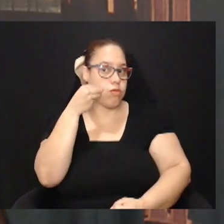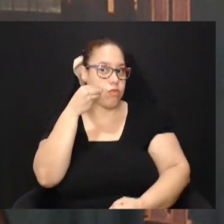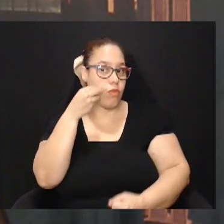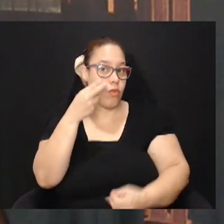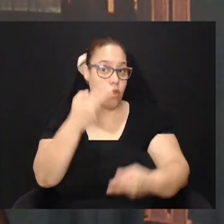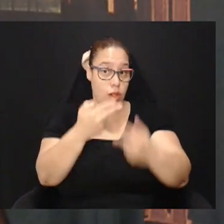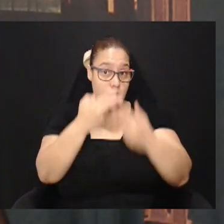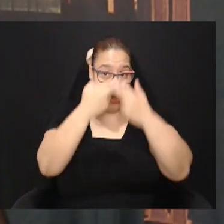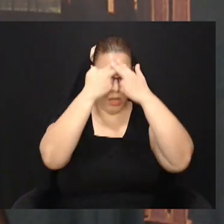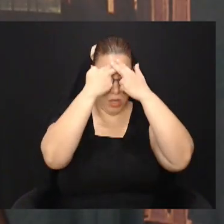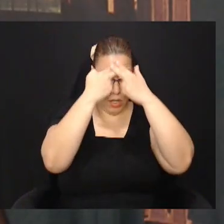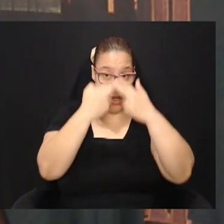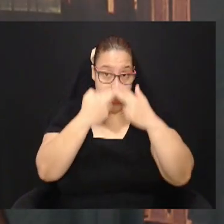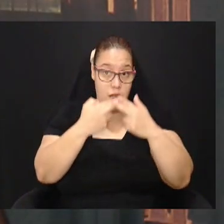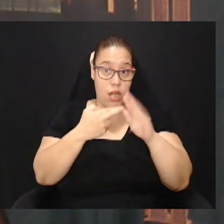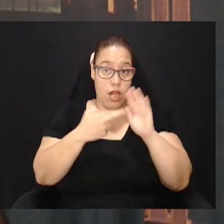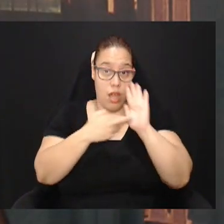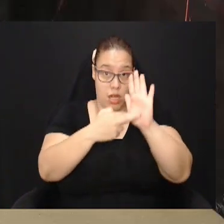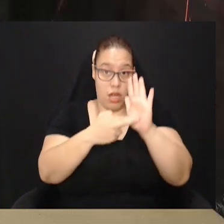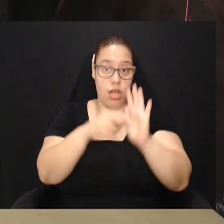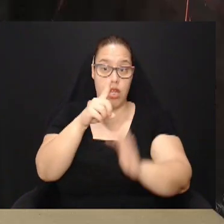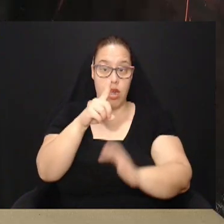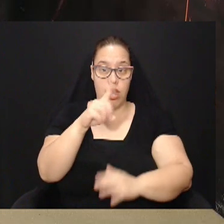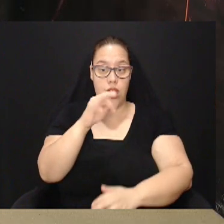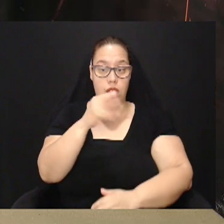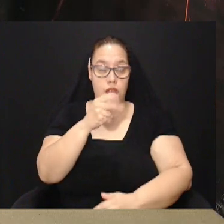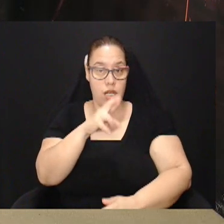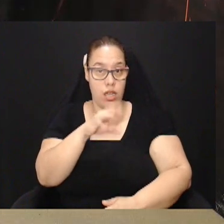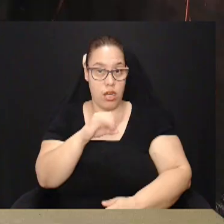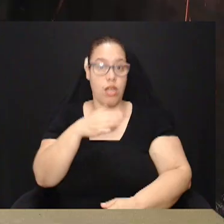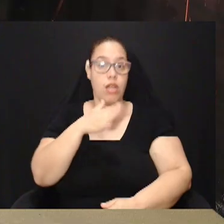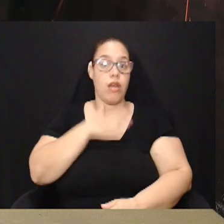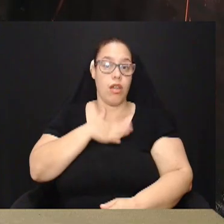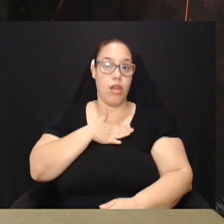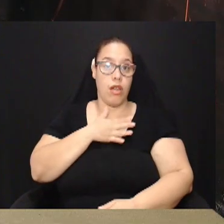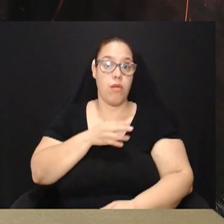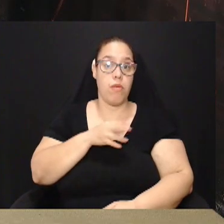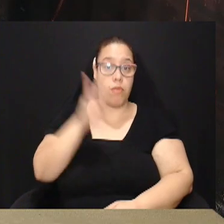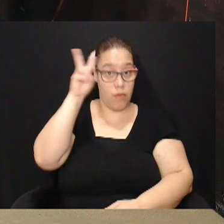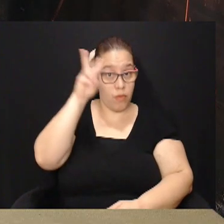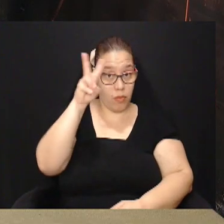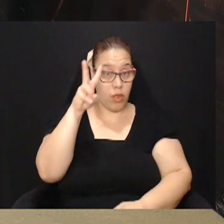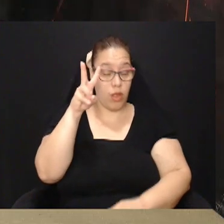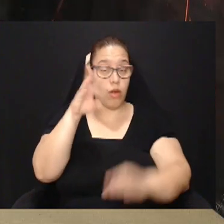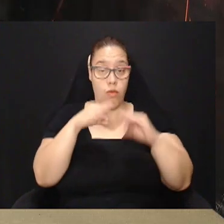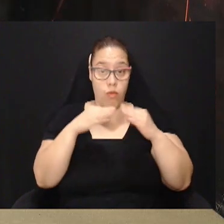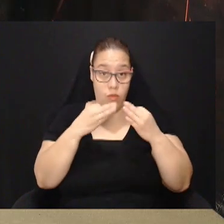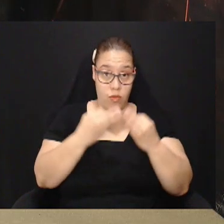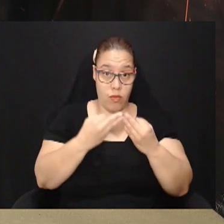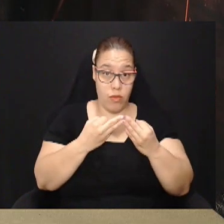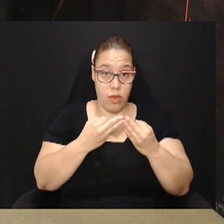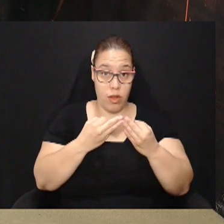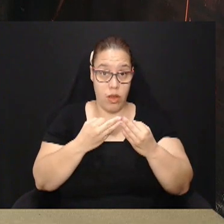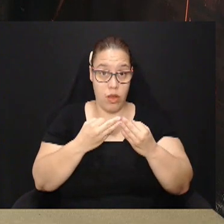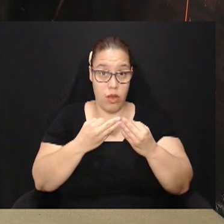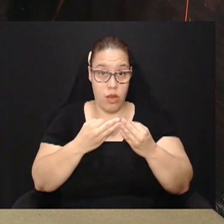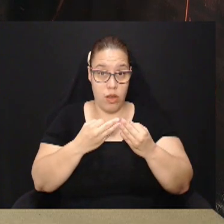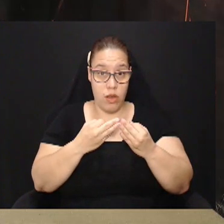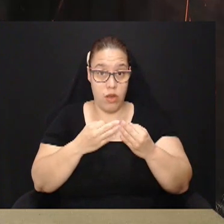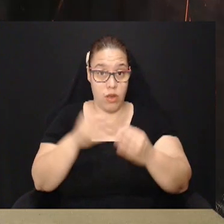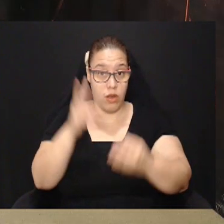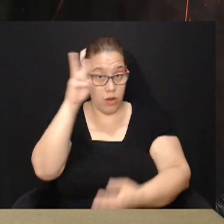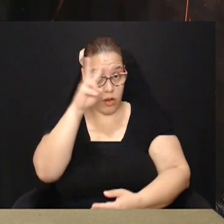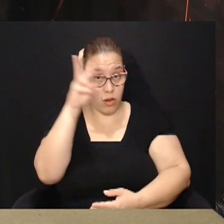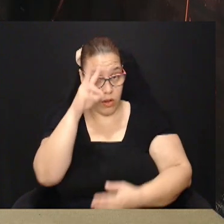relacionado à ditadura. Sim. A depender da história que a minha família carrega. Uhum. O Wagner Moura falou, se eu não me engano, na entrega do Globo de